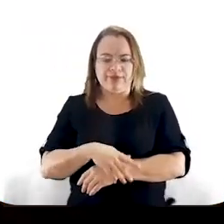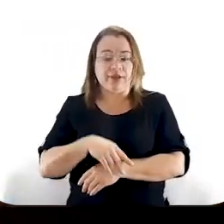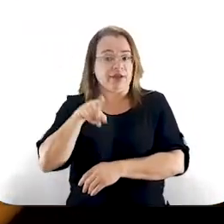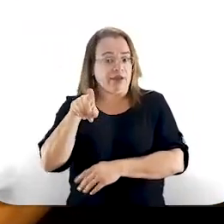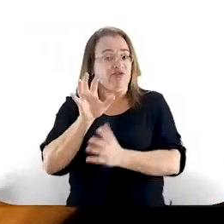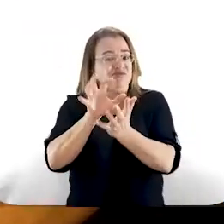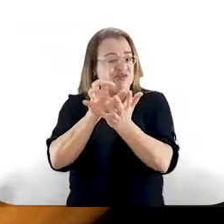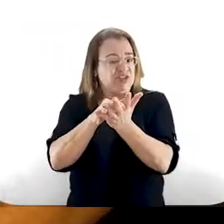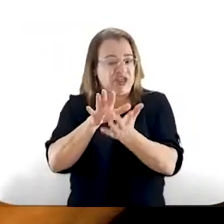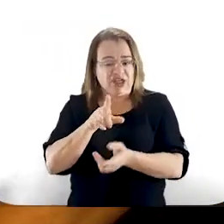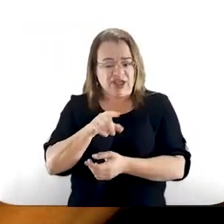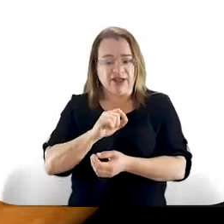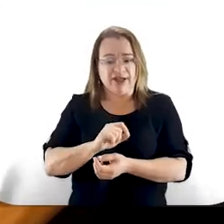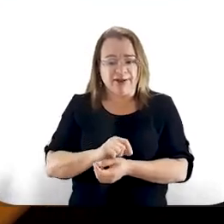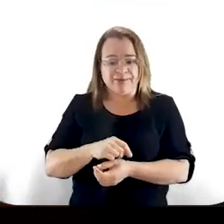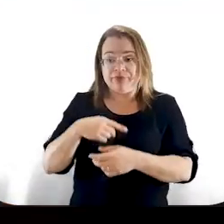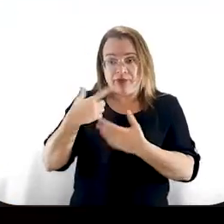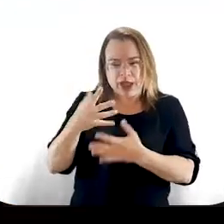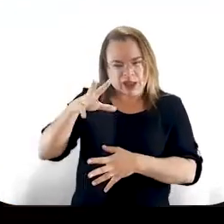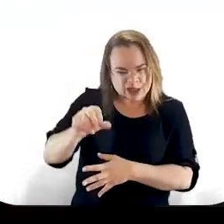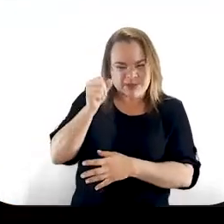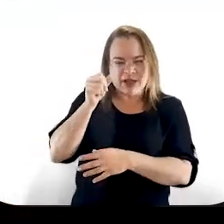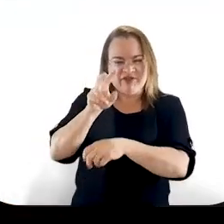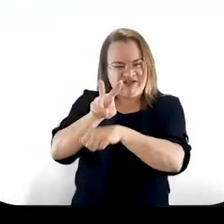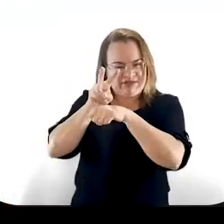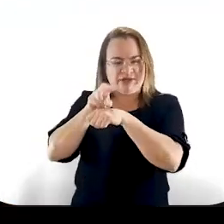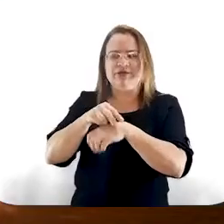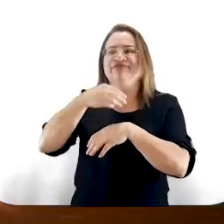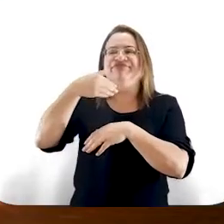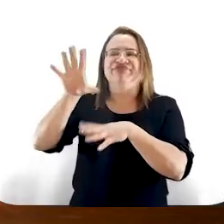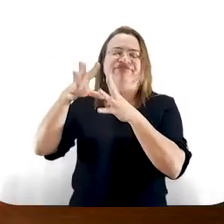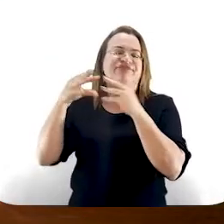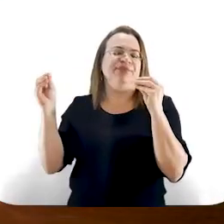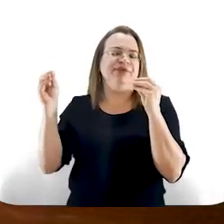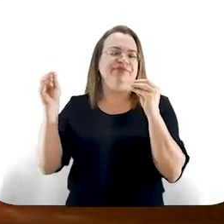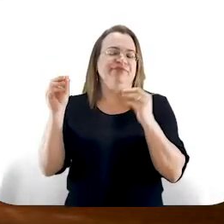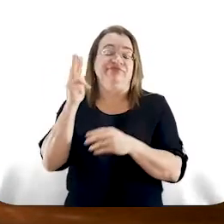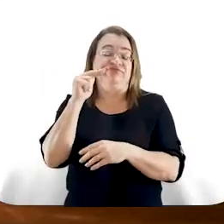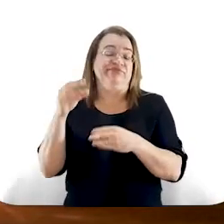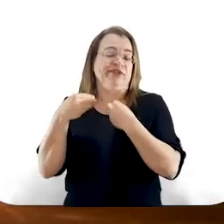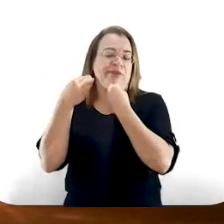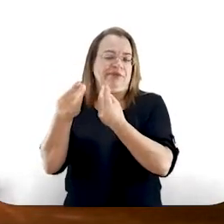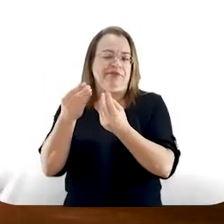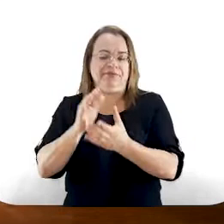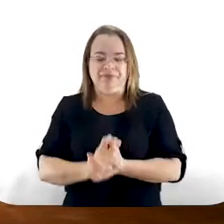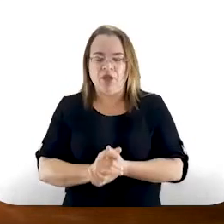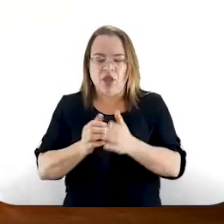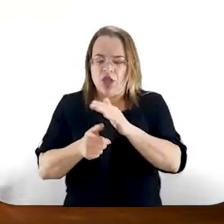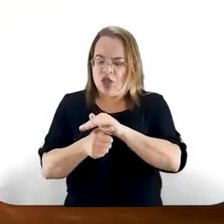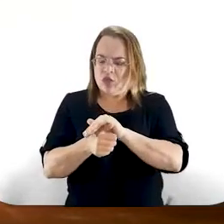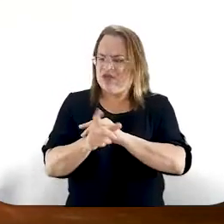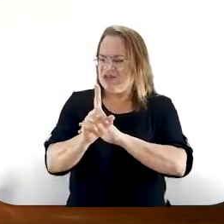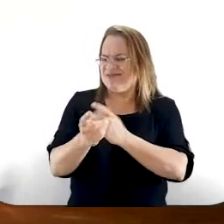O jacaré já tinha fama, que era daqueles que pegavam emprestado e, ó, nunca mais devolvia. E o cágado ficava